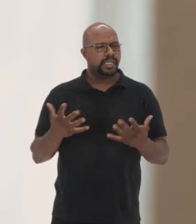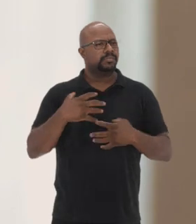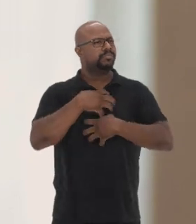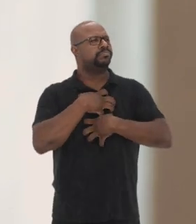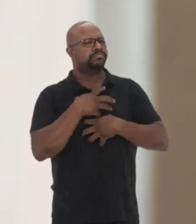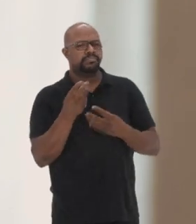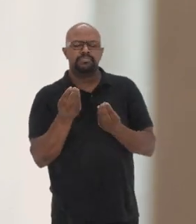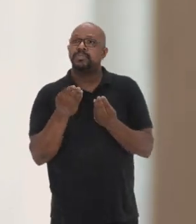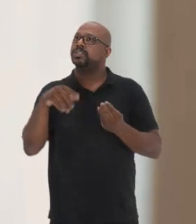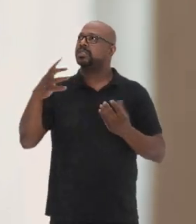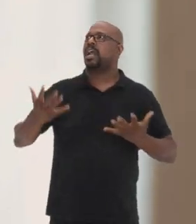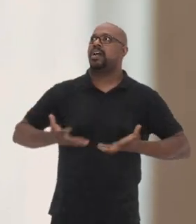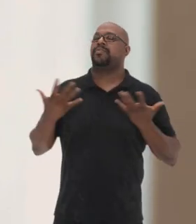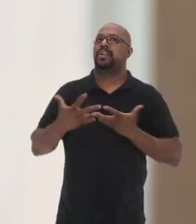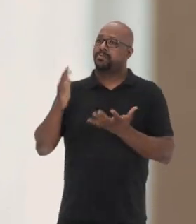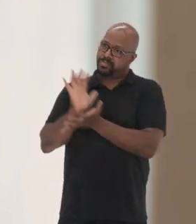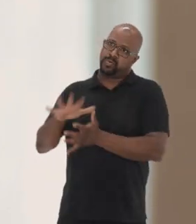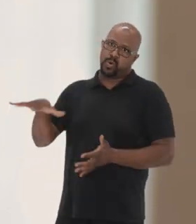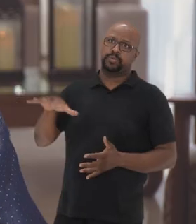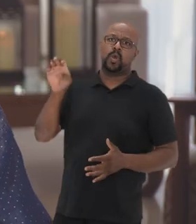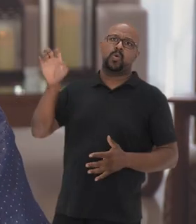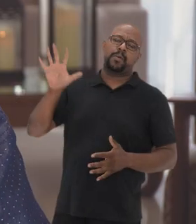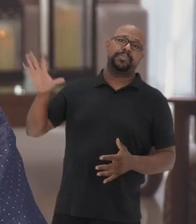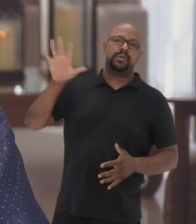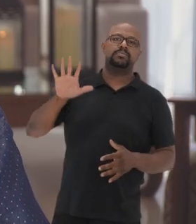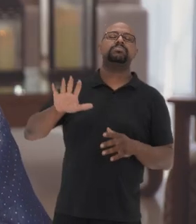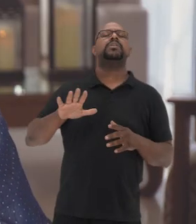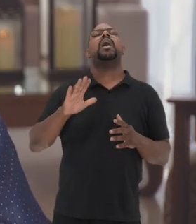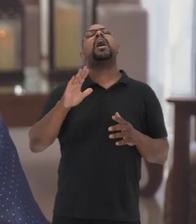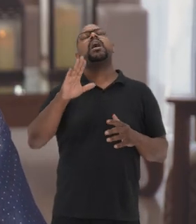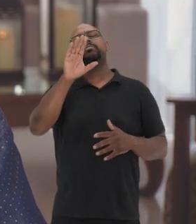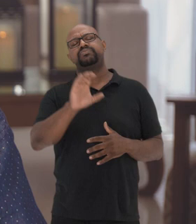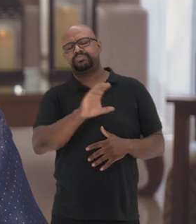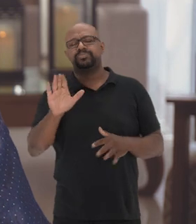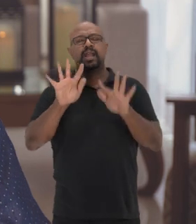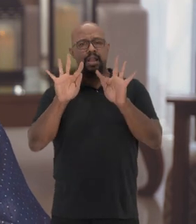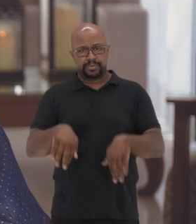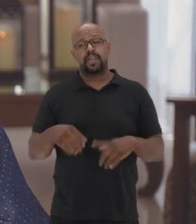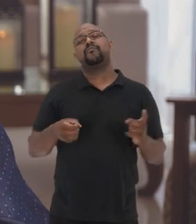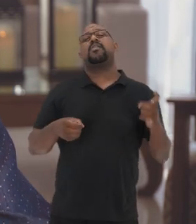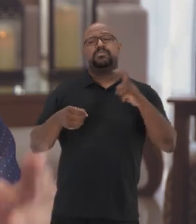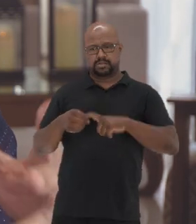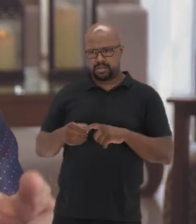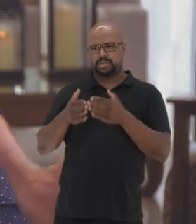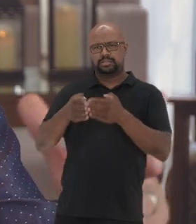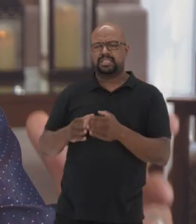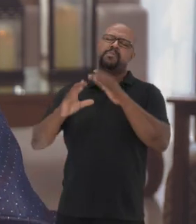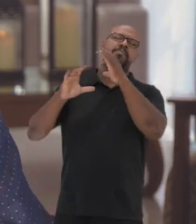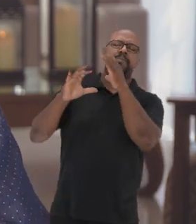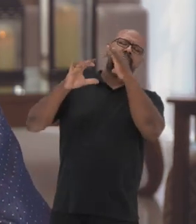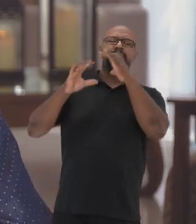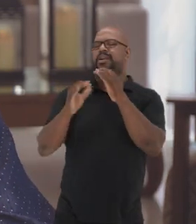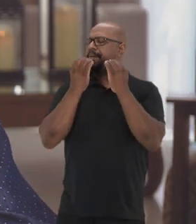clima já era de completa Euforia Por parte dos europeus terminada a missa Eles voltaram às Caravelas tocando Trombetas